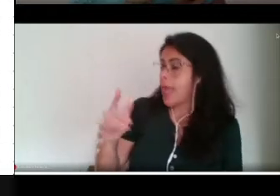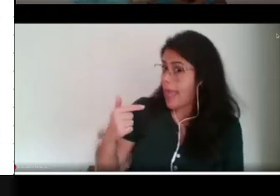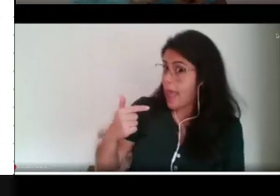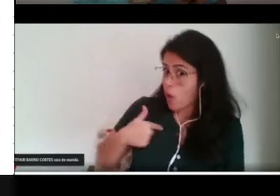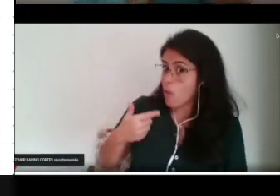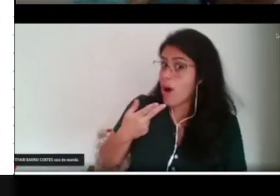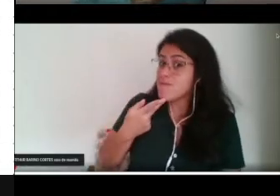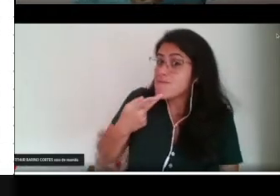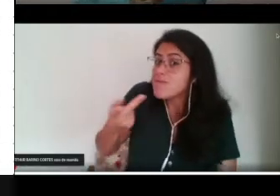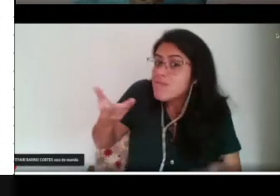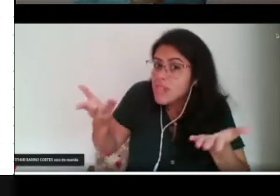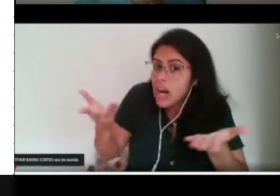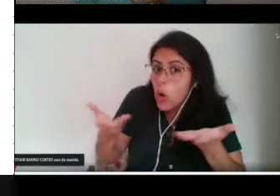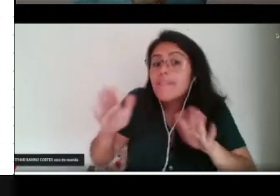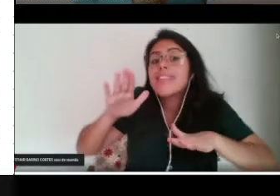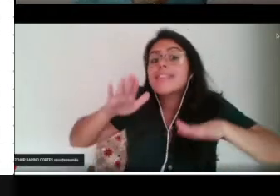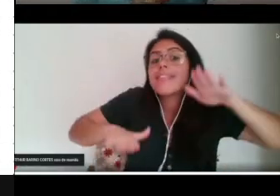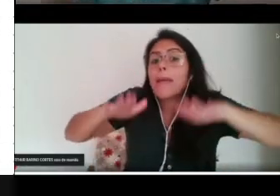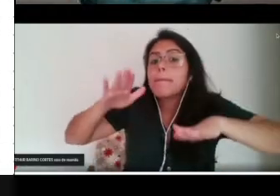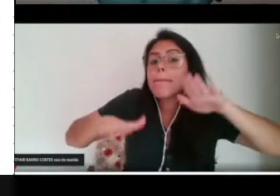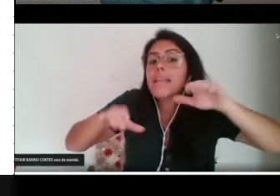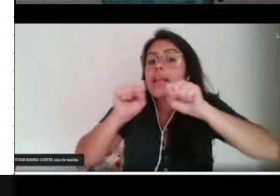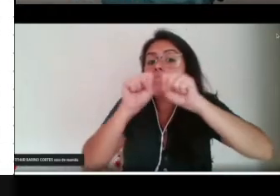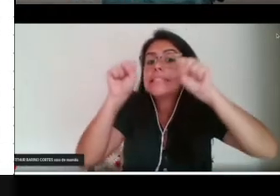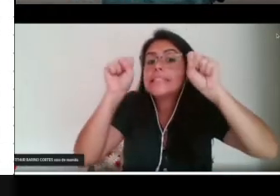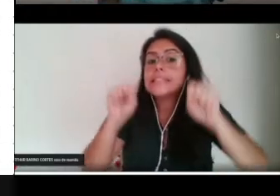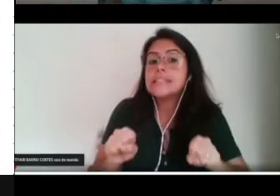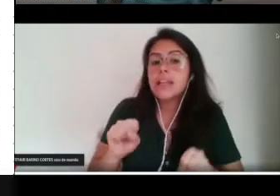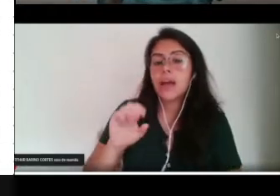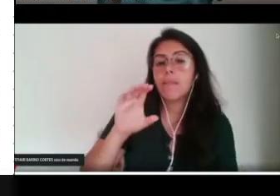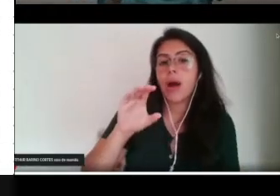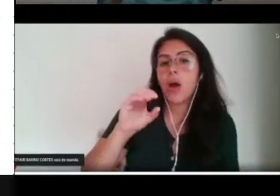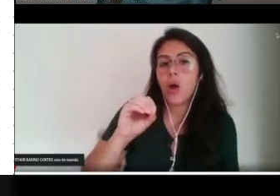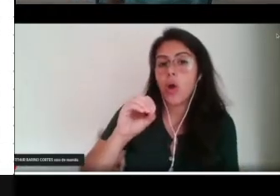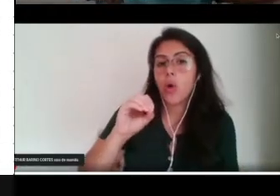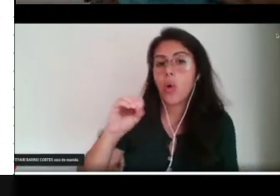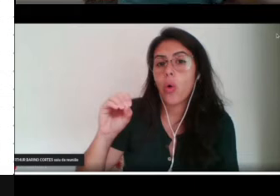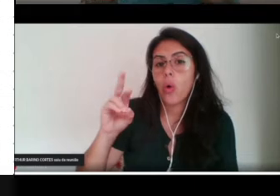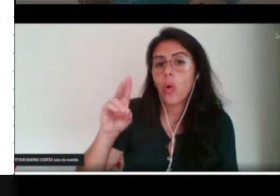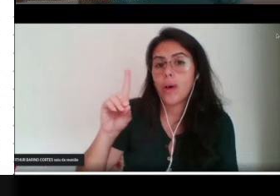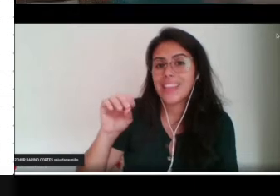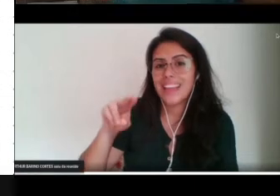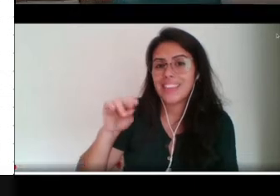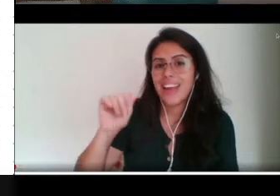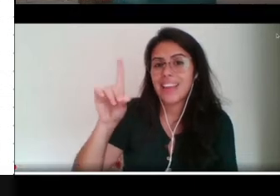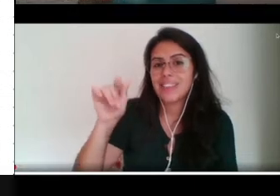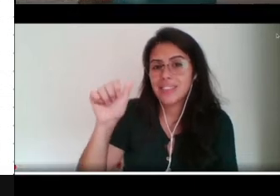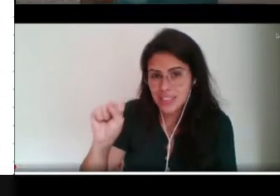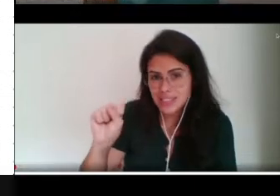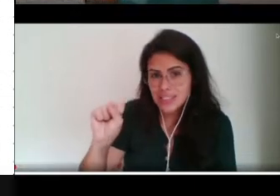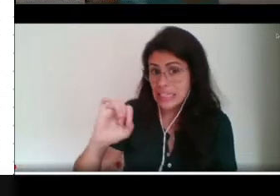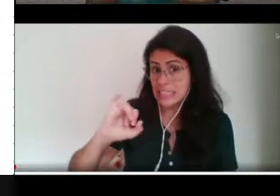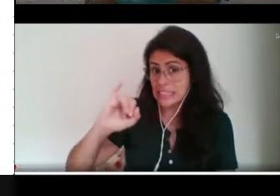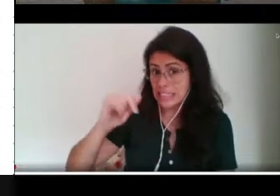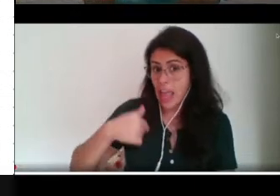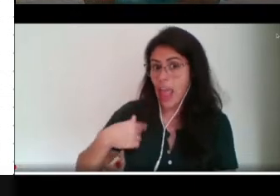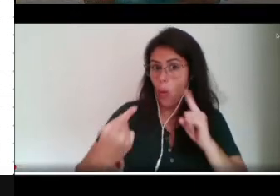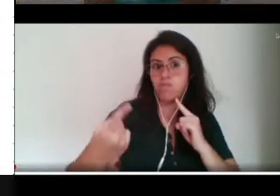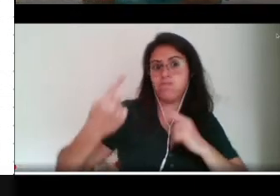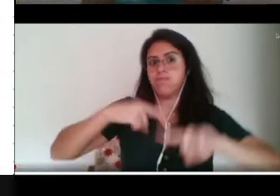escolhe positivo para cima, a gravidade é negativa. Se você escolhe positivo para